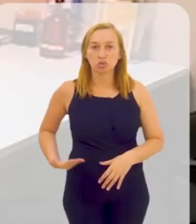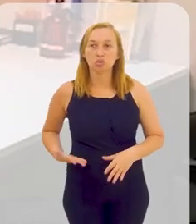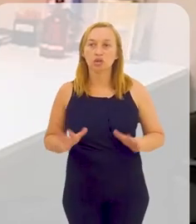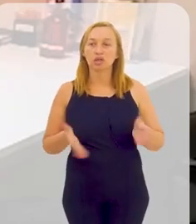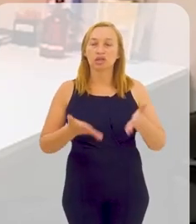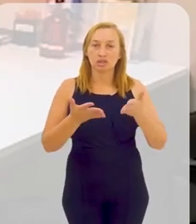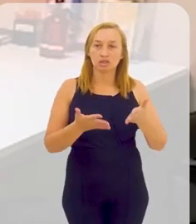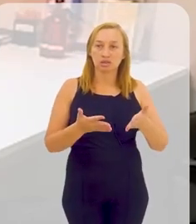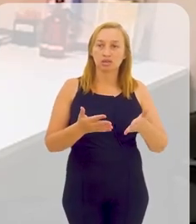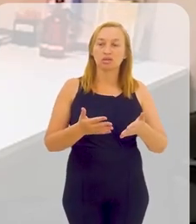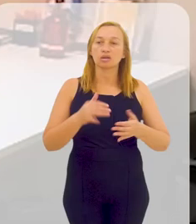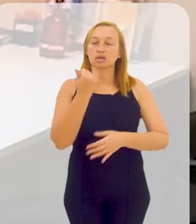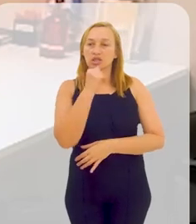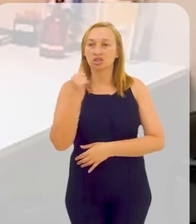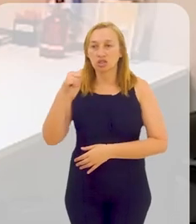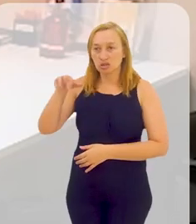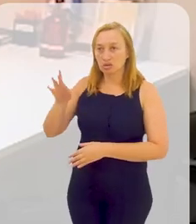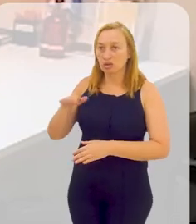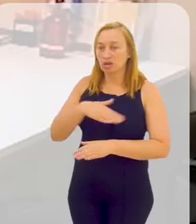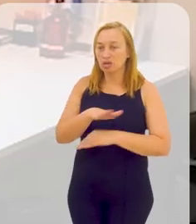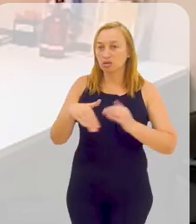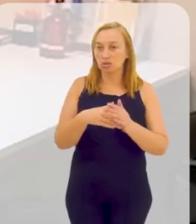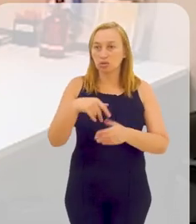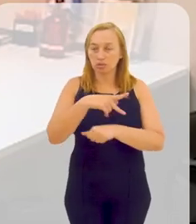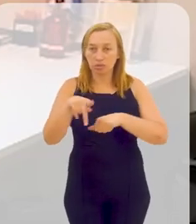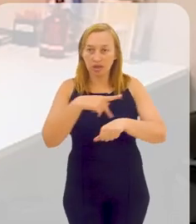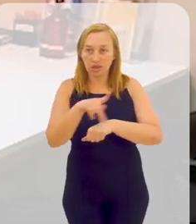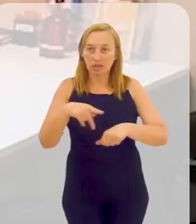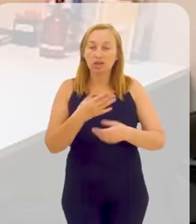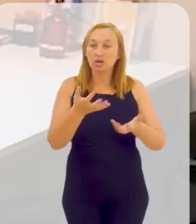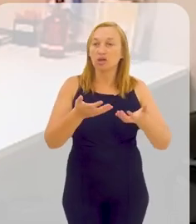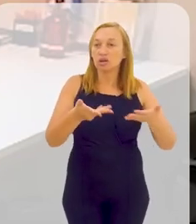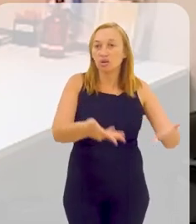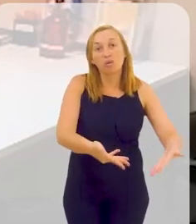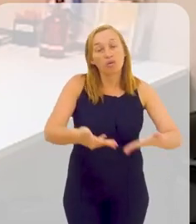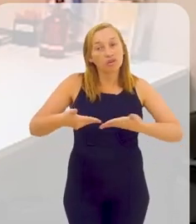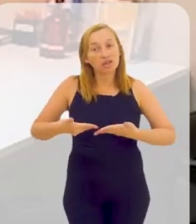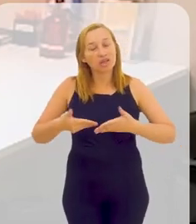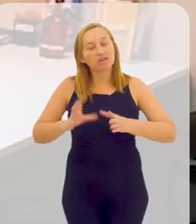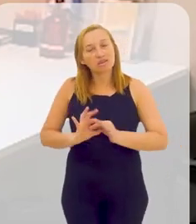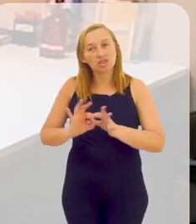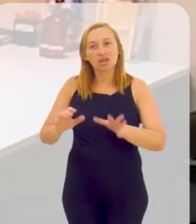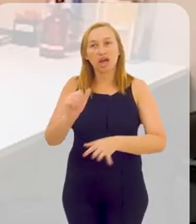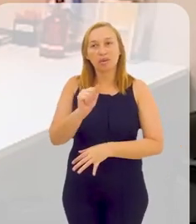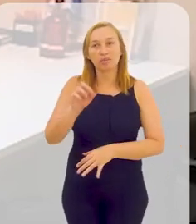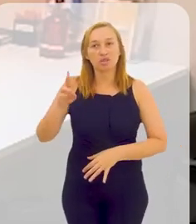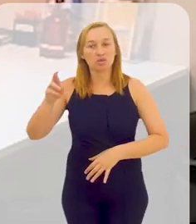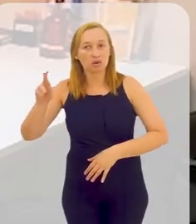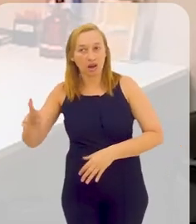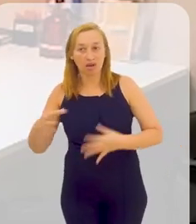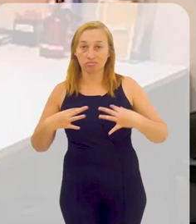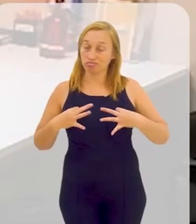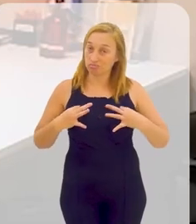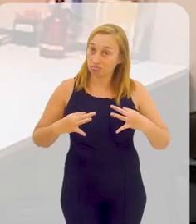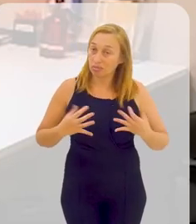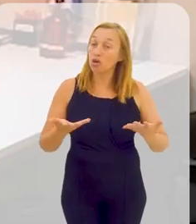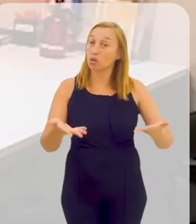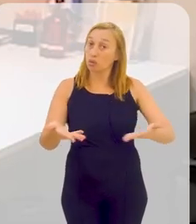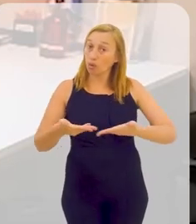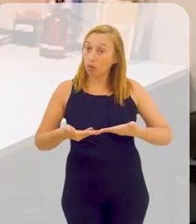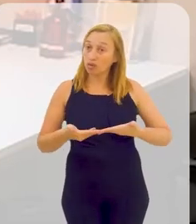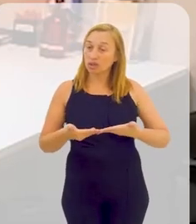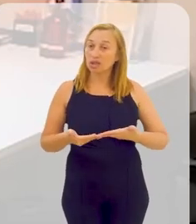e de incentivos para energia solar ao redor do país e eu queria convidar aqui deixar abençoar à disposição